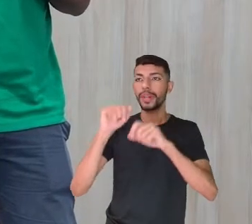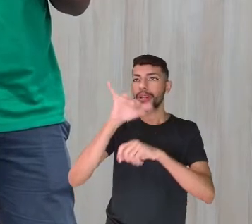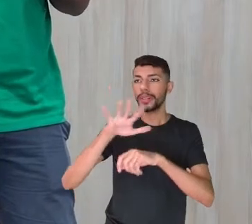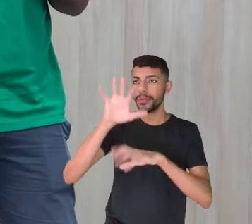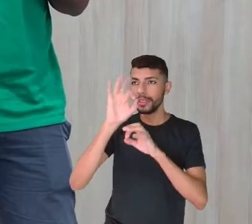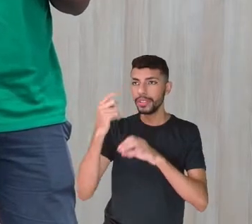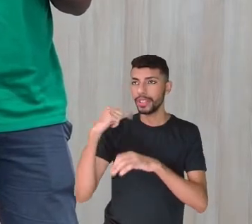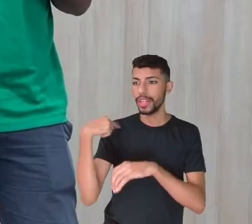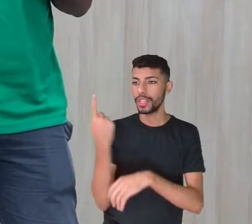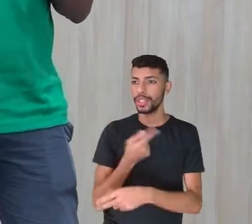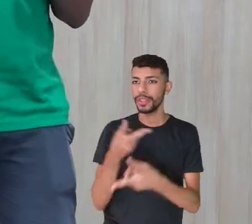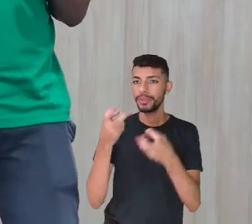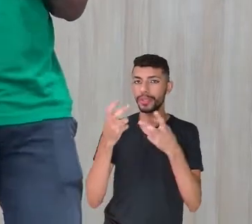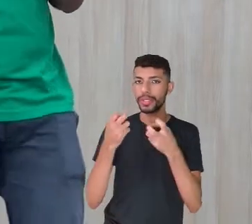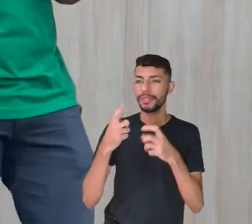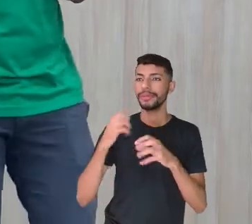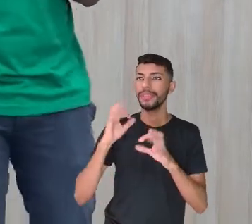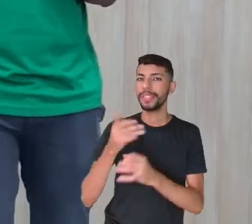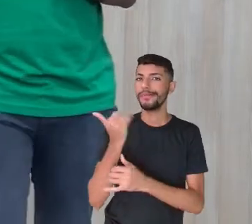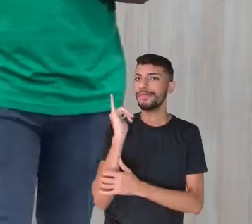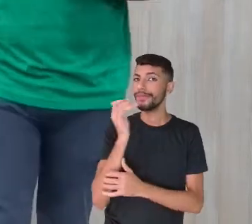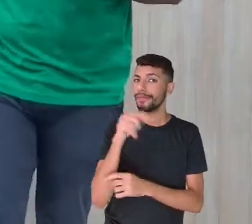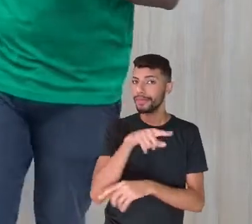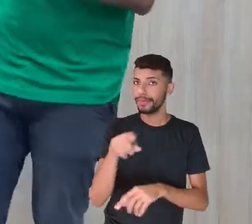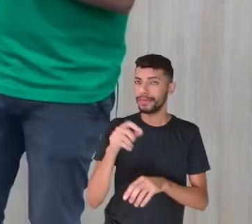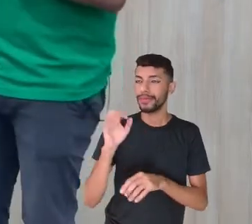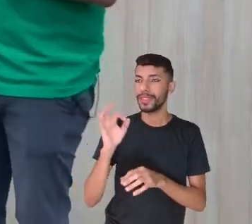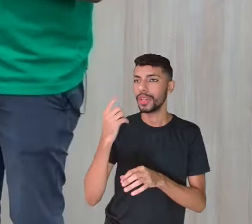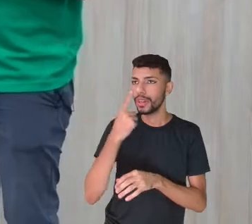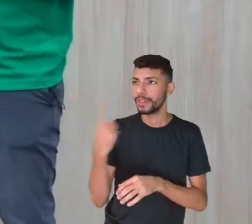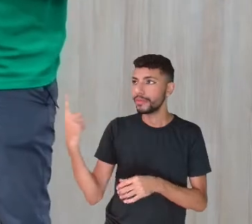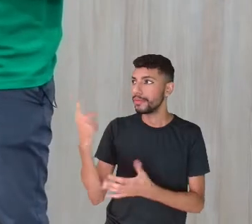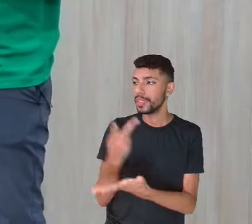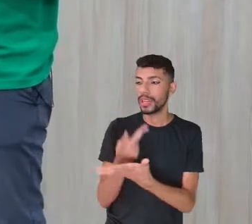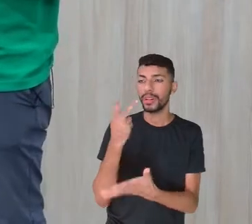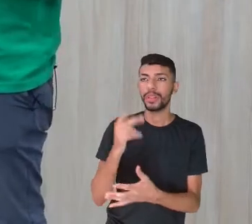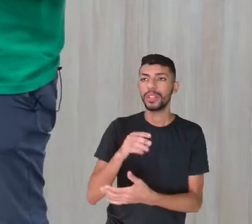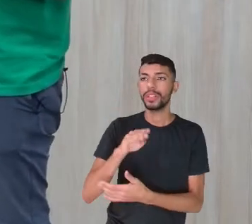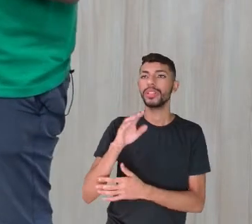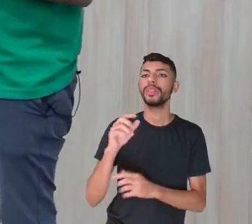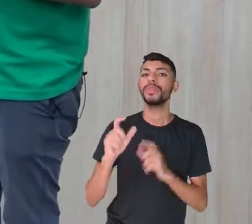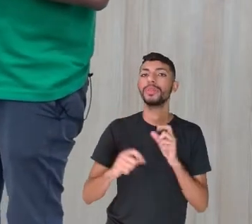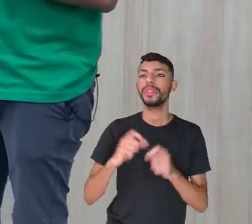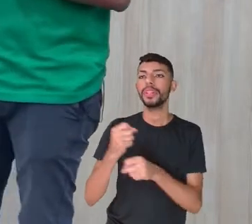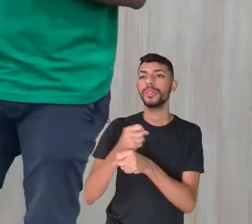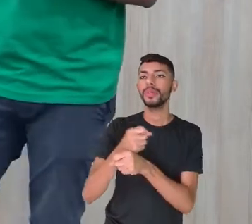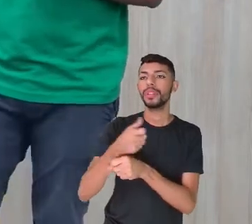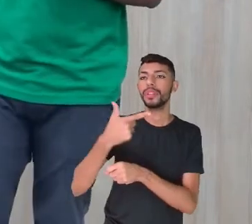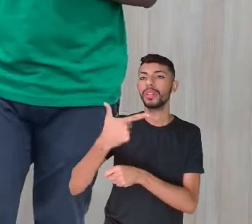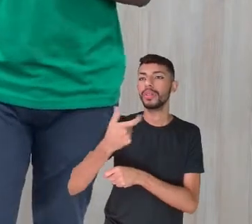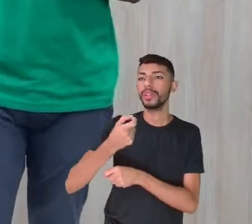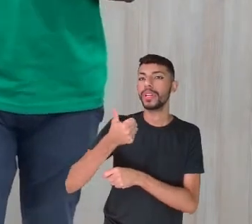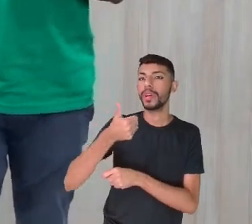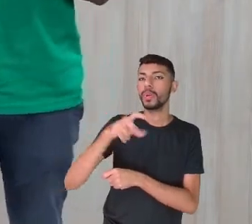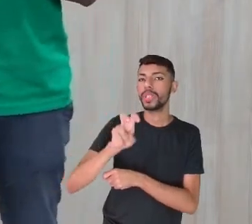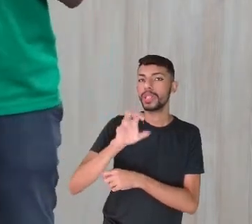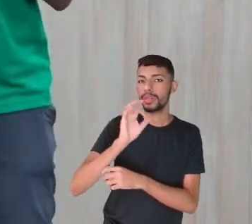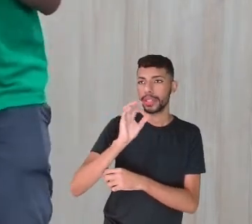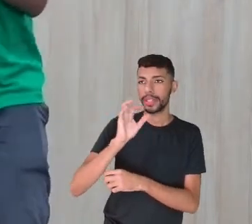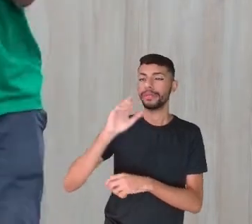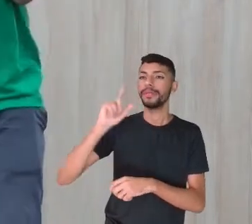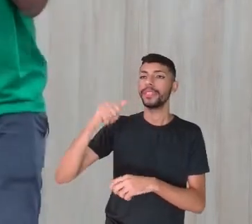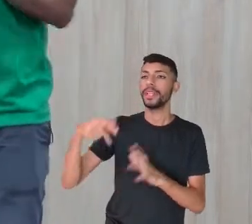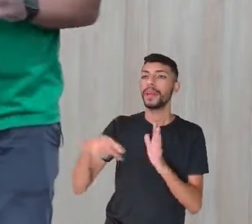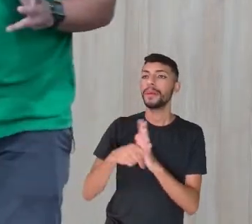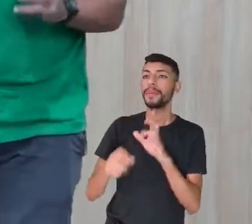gente perceber e para eu contar para vocês. Isso aqui, pessoal, aconteceu em 2015 e foi